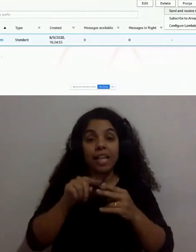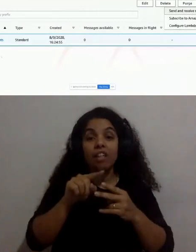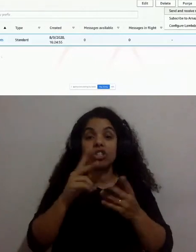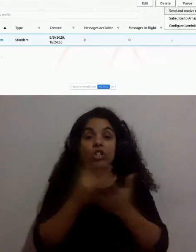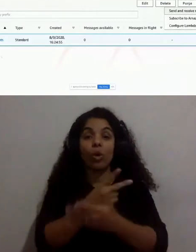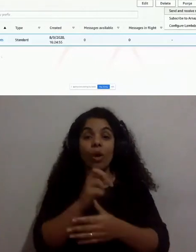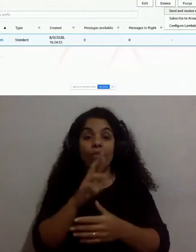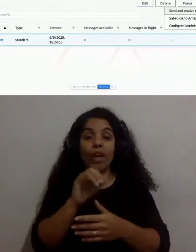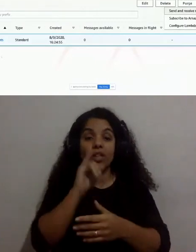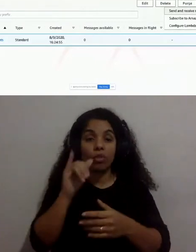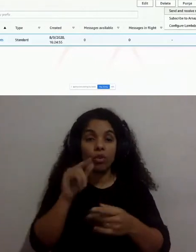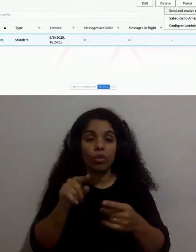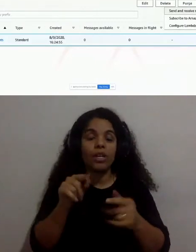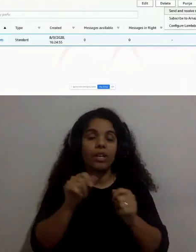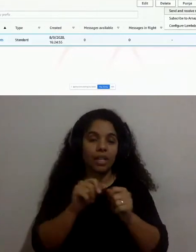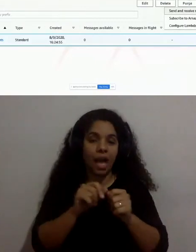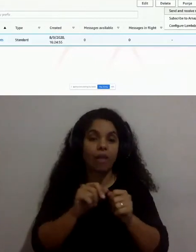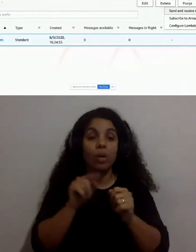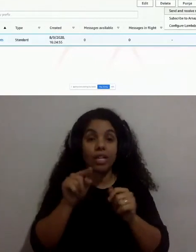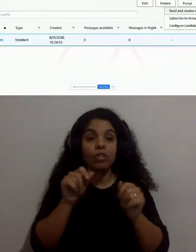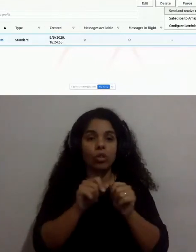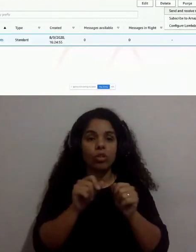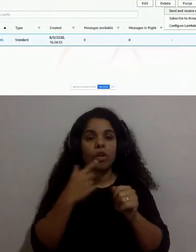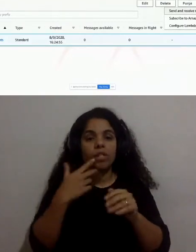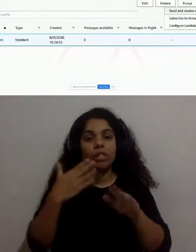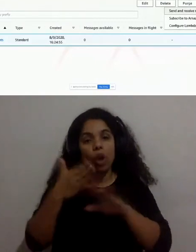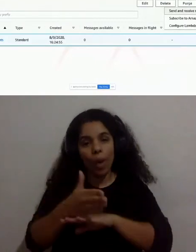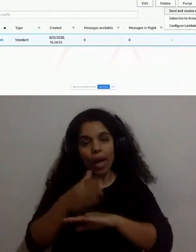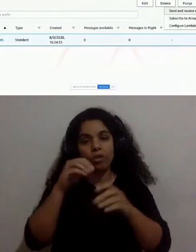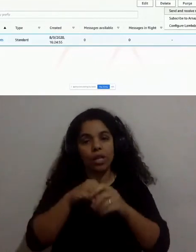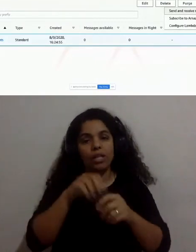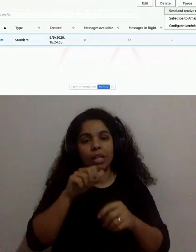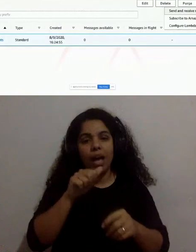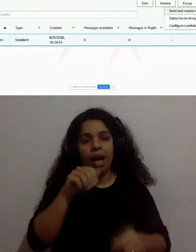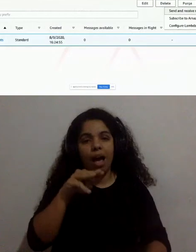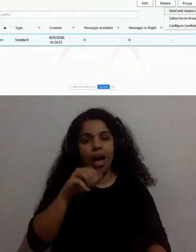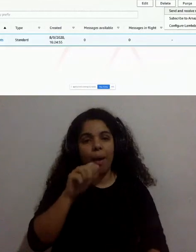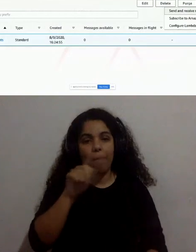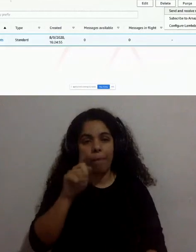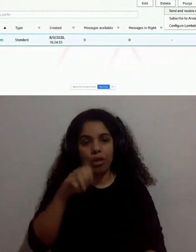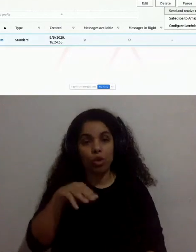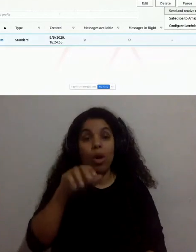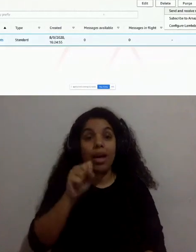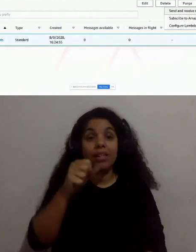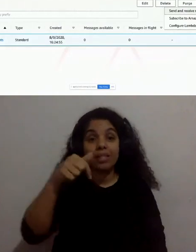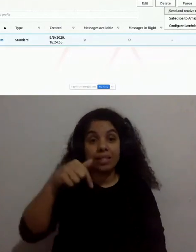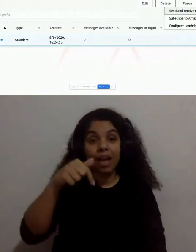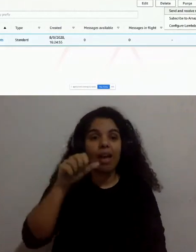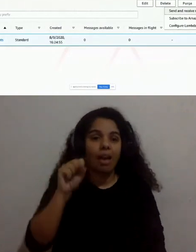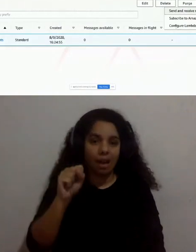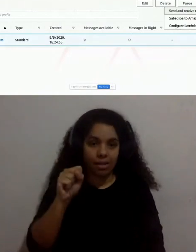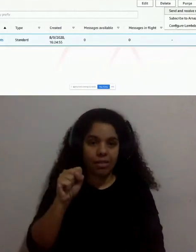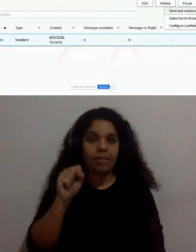criado. É isso que a gente vai fazer. Então, eu entro dentro do Amazon SQS. Aqui